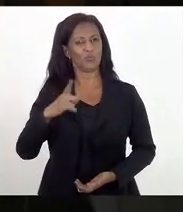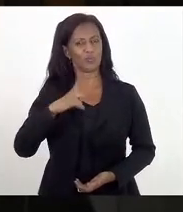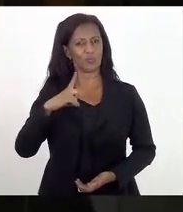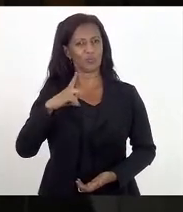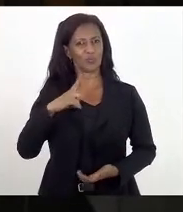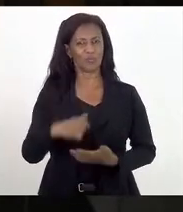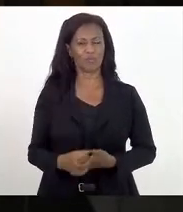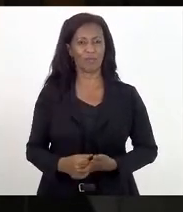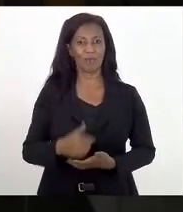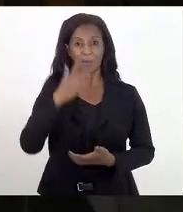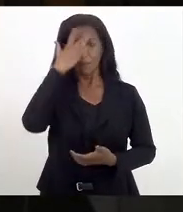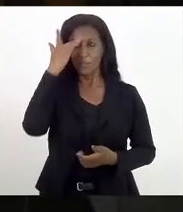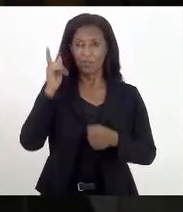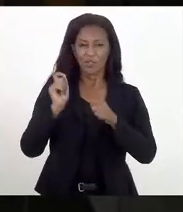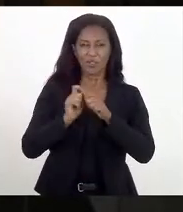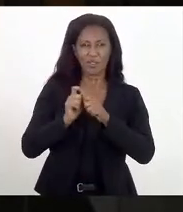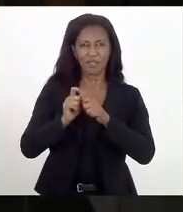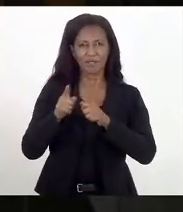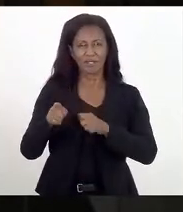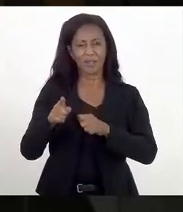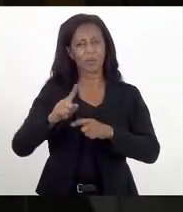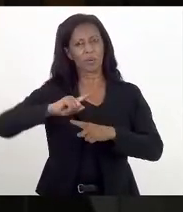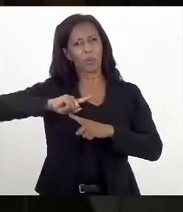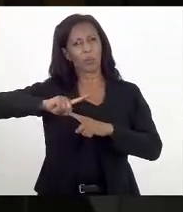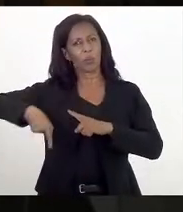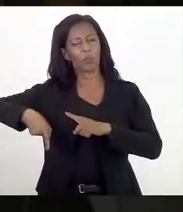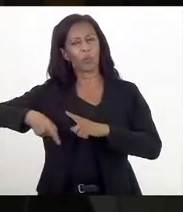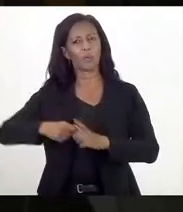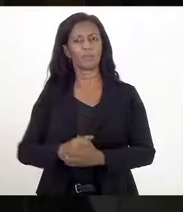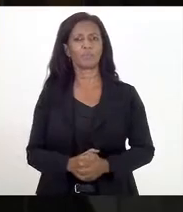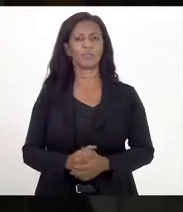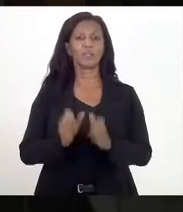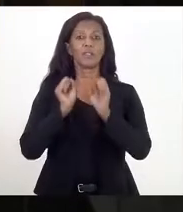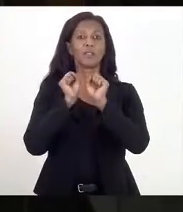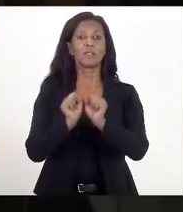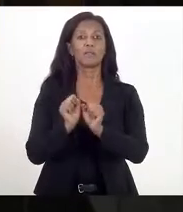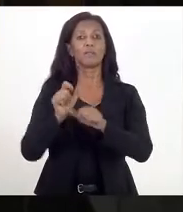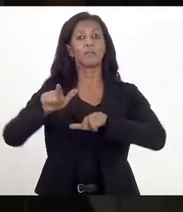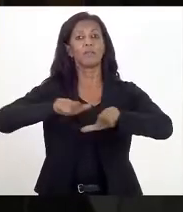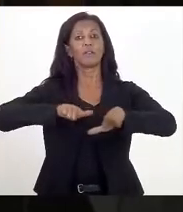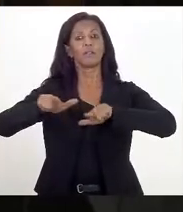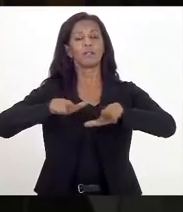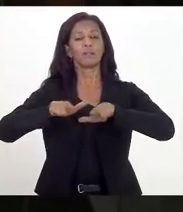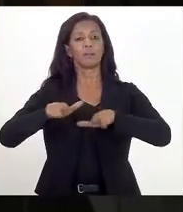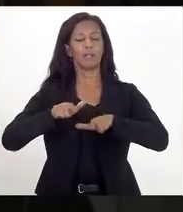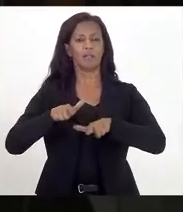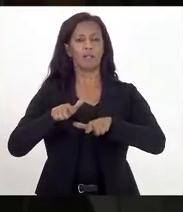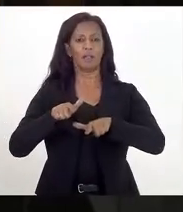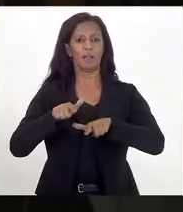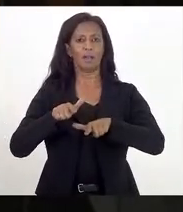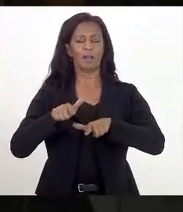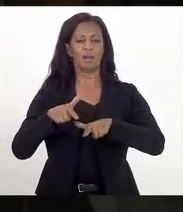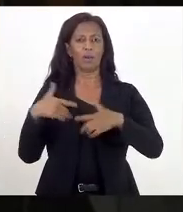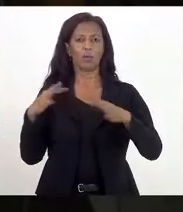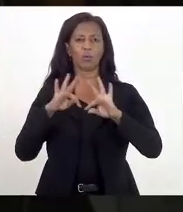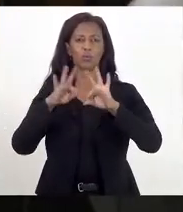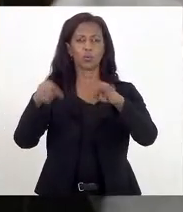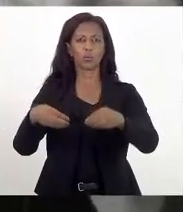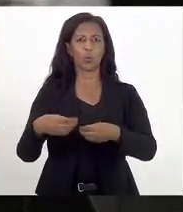Estado, aqueles que fizeram isso ficaram impedidos de poderem servir a população fluminense fruto